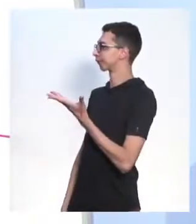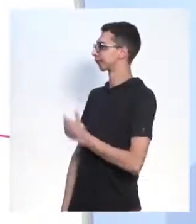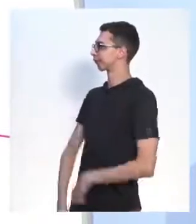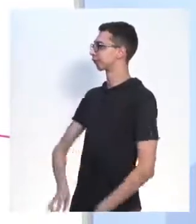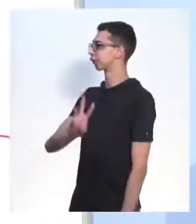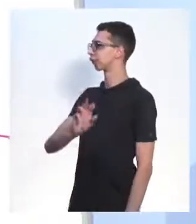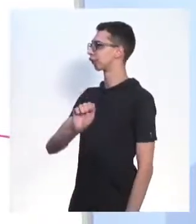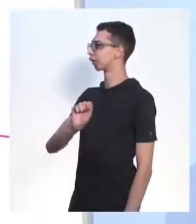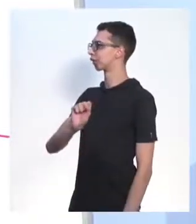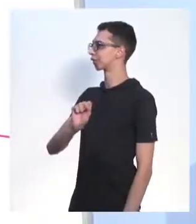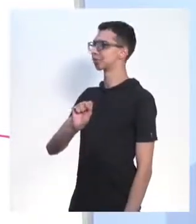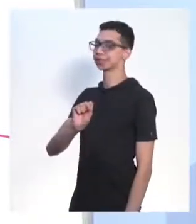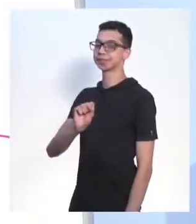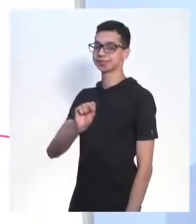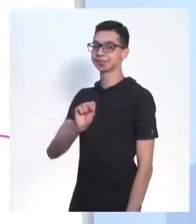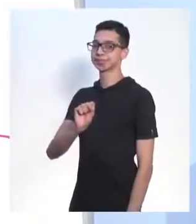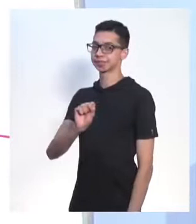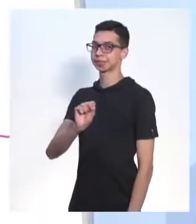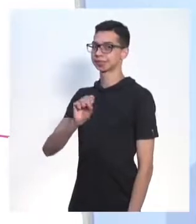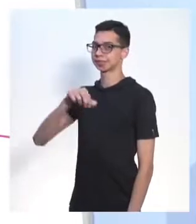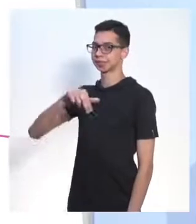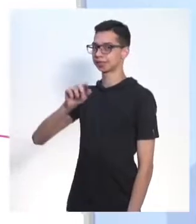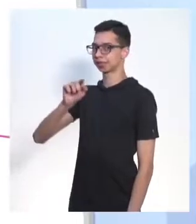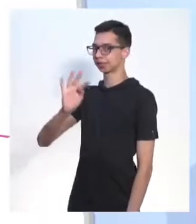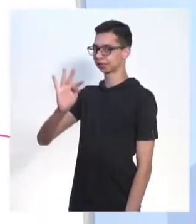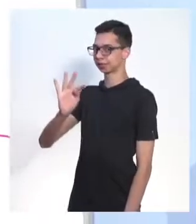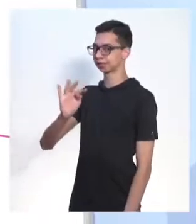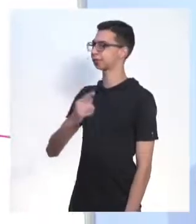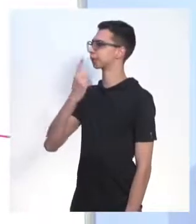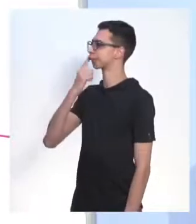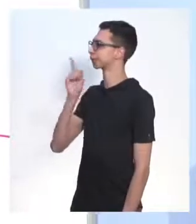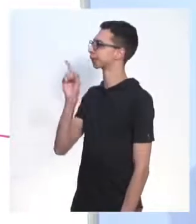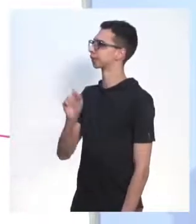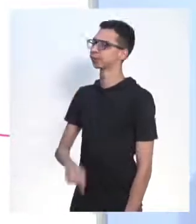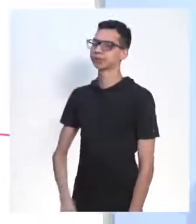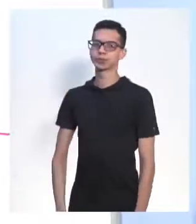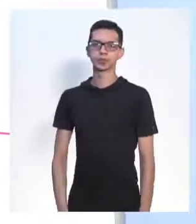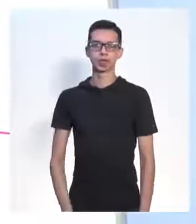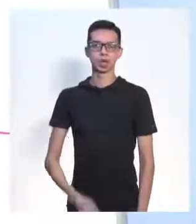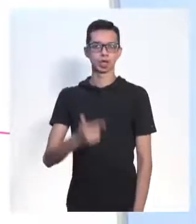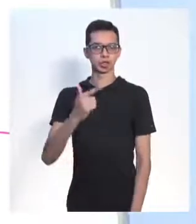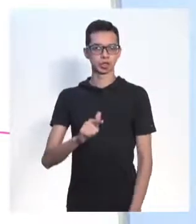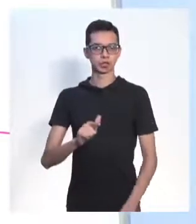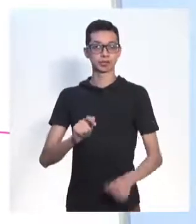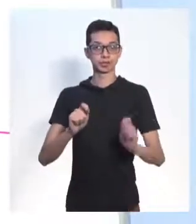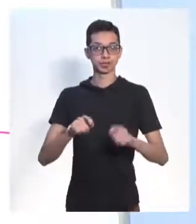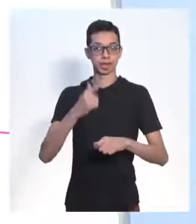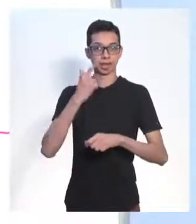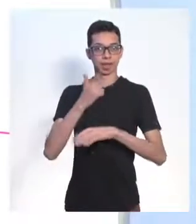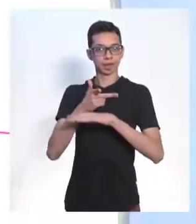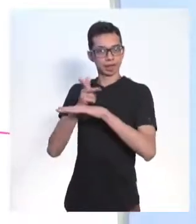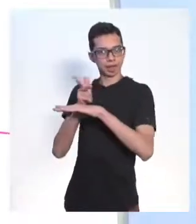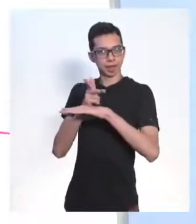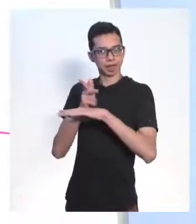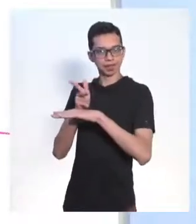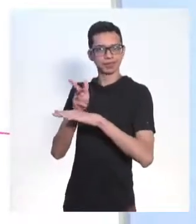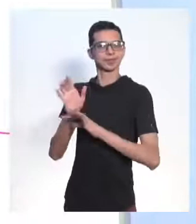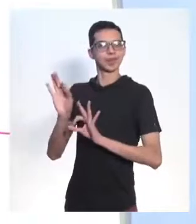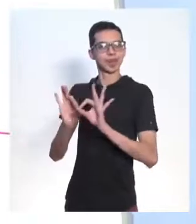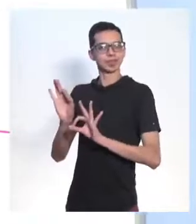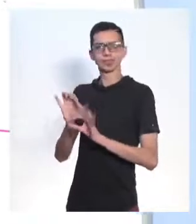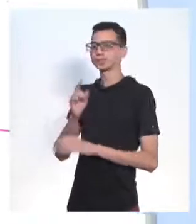wasn't tired, certo? Então, I aqui, tem que colocar um pouquinho mais para cá para pegar o I, produção. Isso aqui. Agora, falar